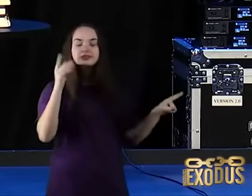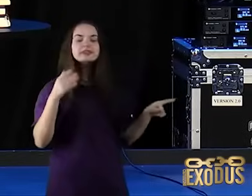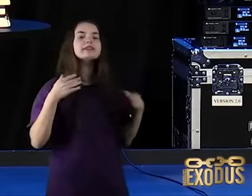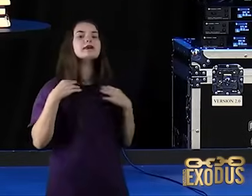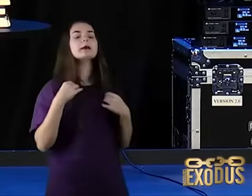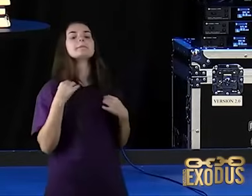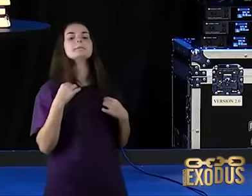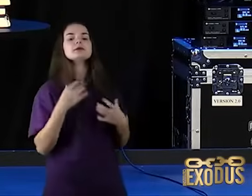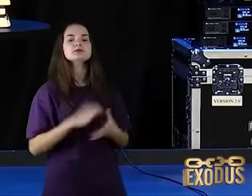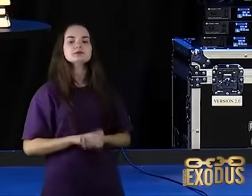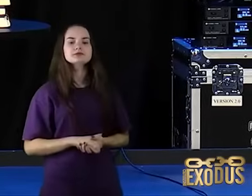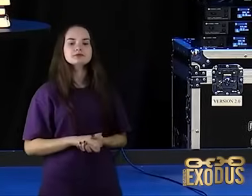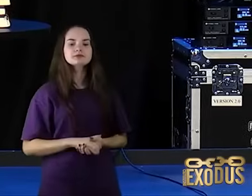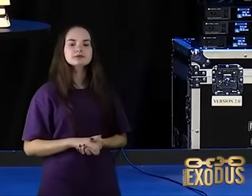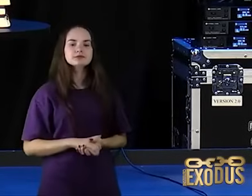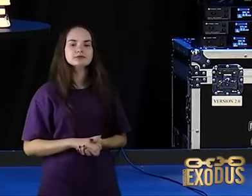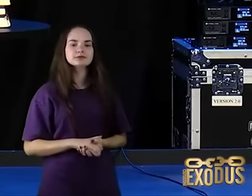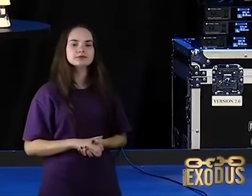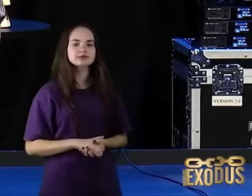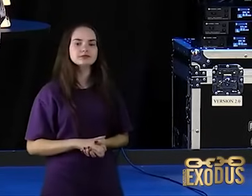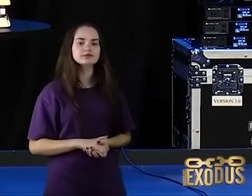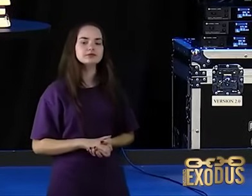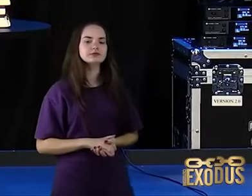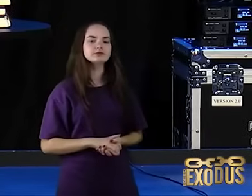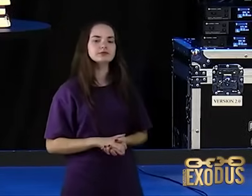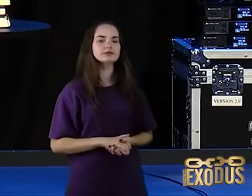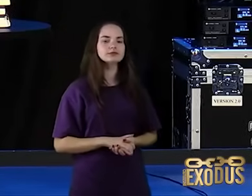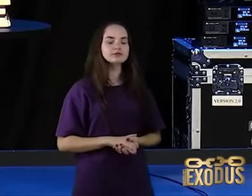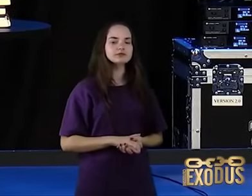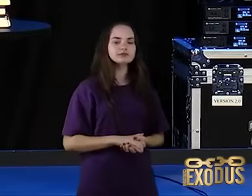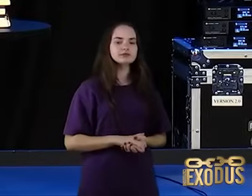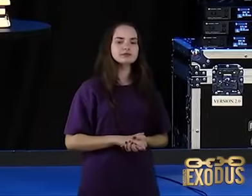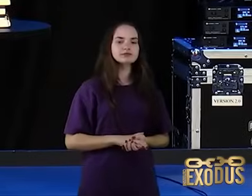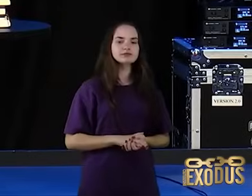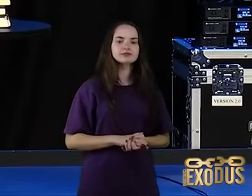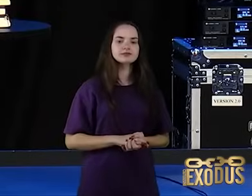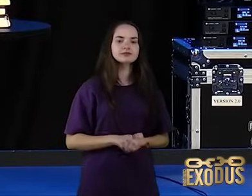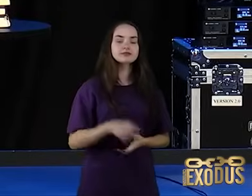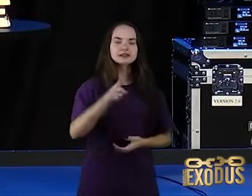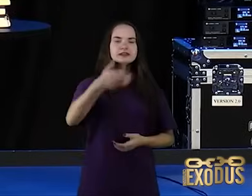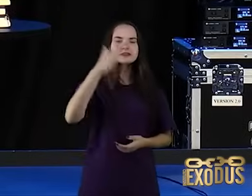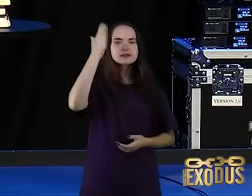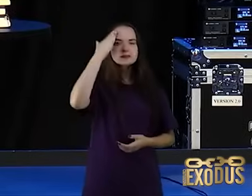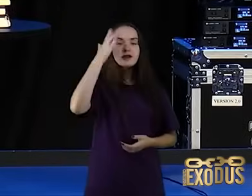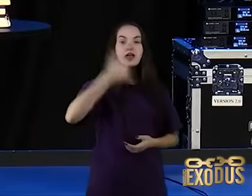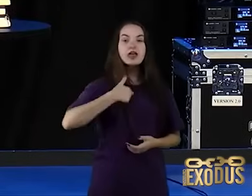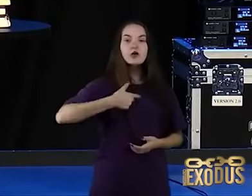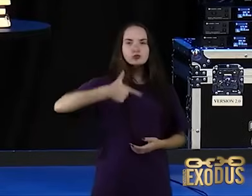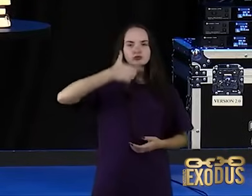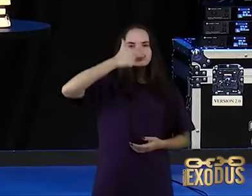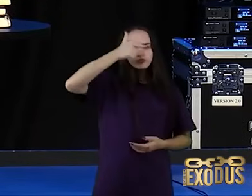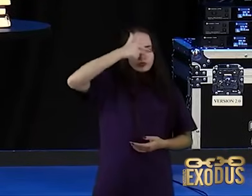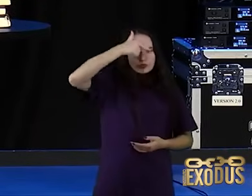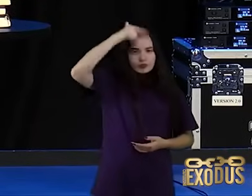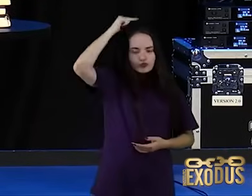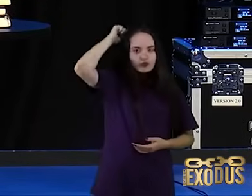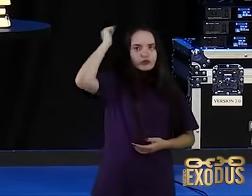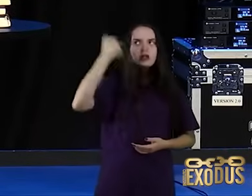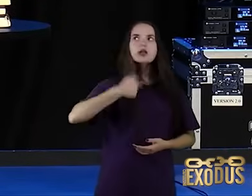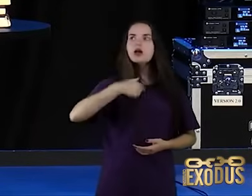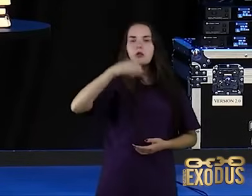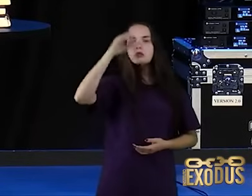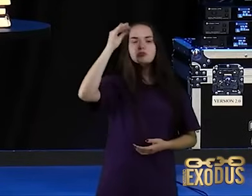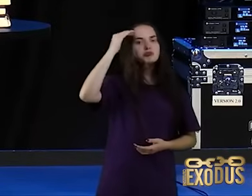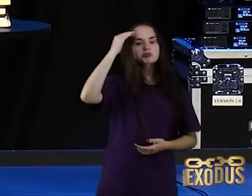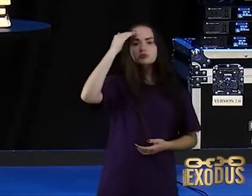mas vai ver alguém que vai vir de um ângulo você não tá enxergando Você sabia que eu fiquei careca e eu não sabia porque a